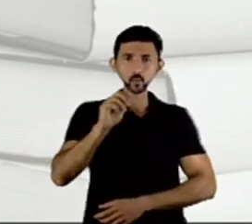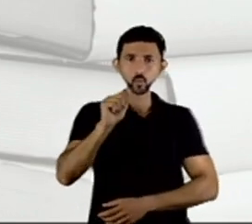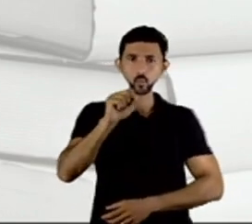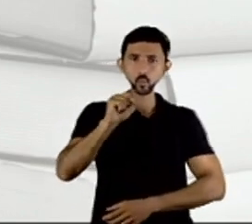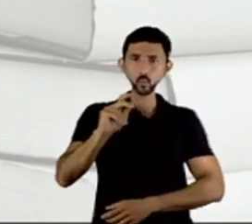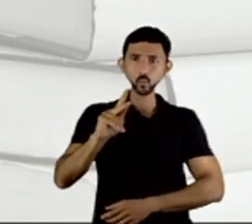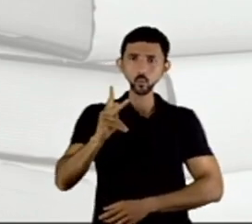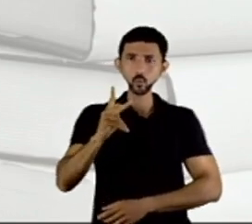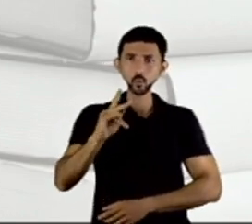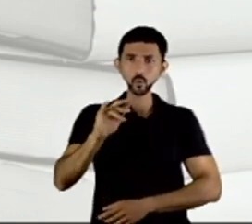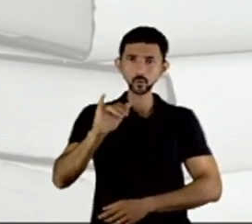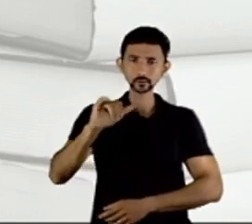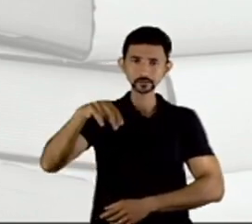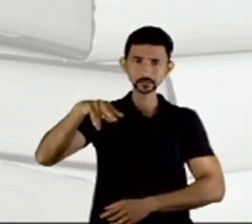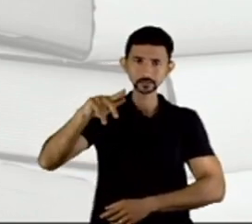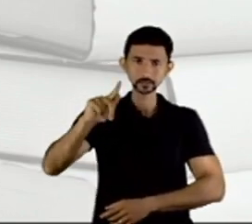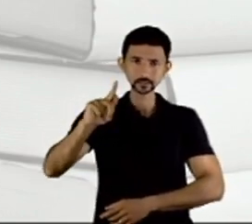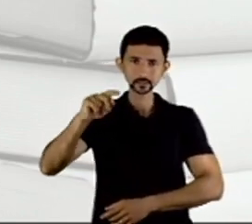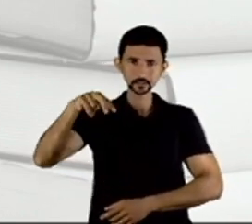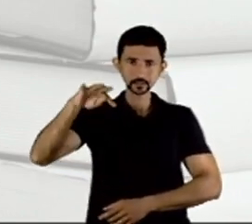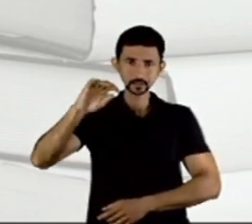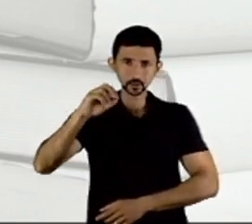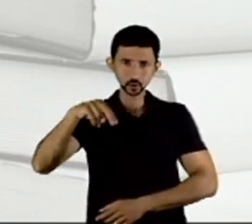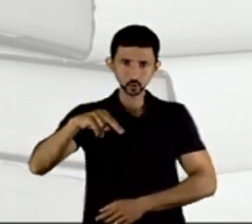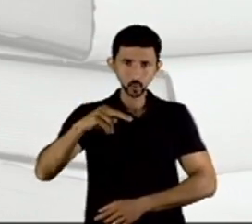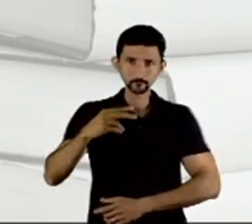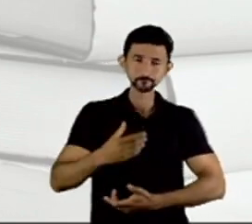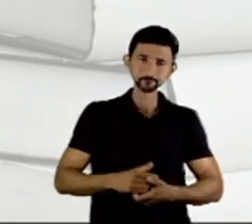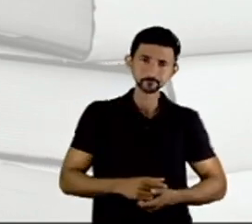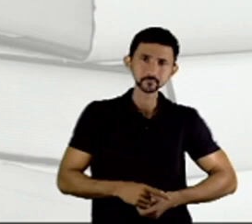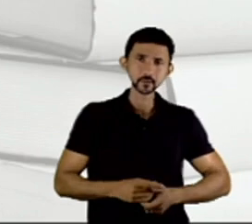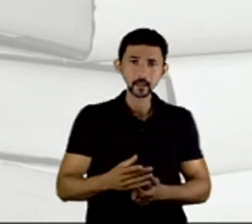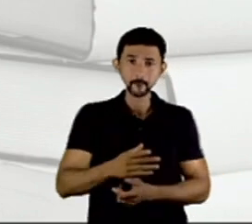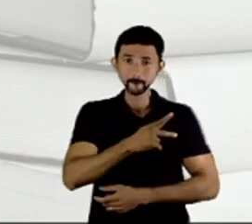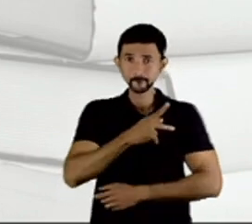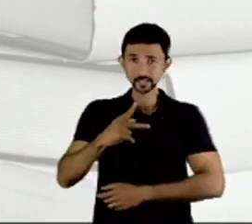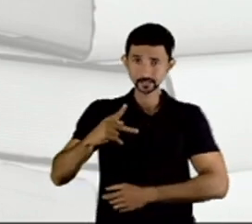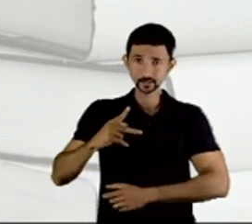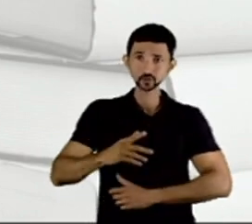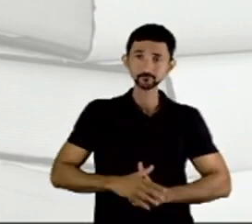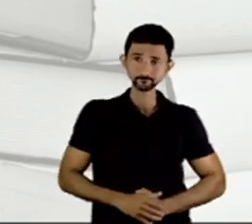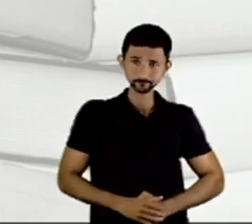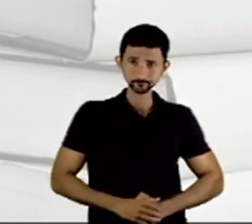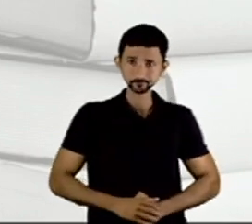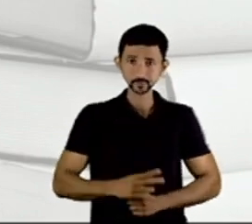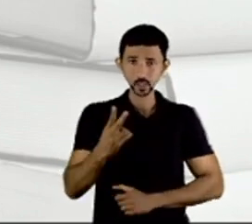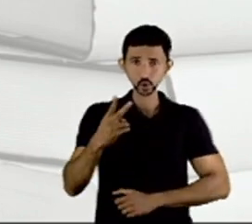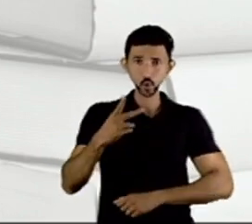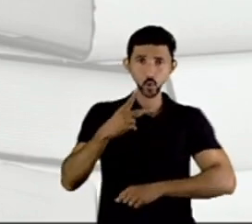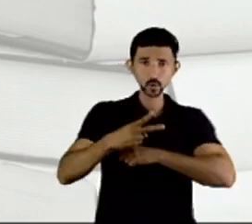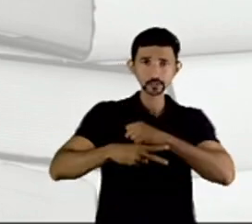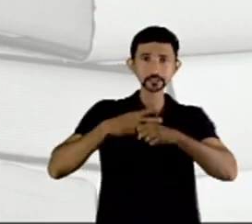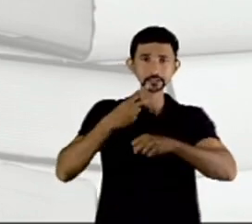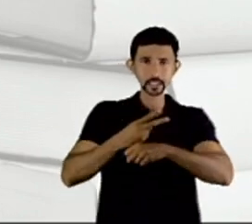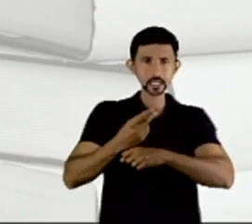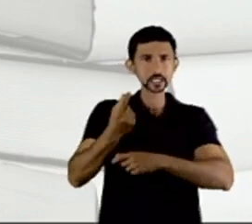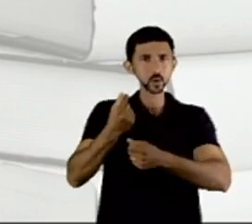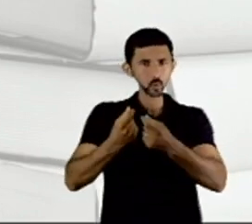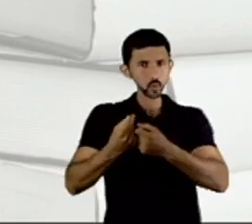Brasil. Então, nos primeiros anos do governo do Washington Luiz, a economia brasileira ia muito